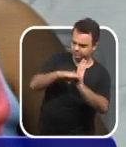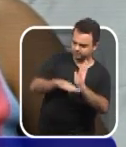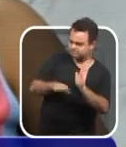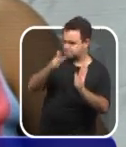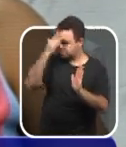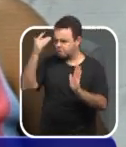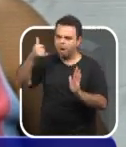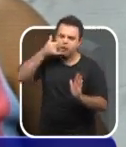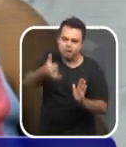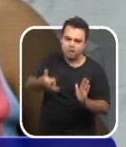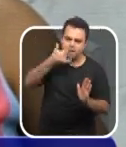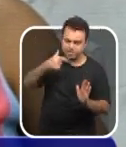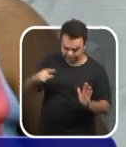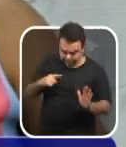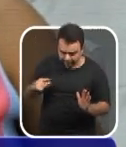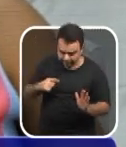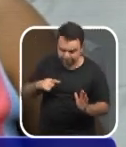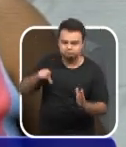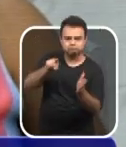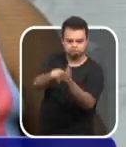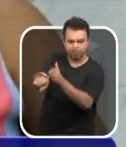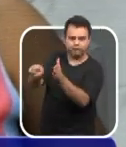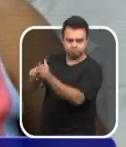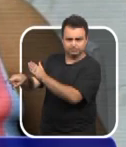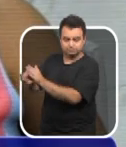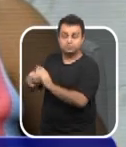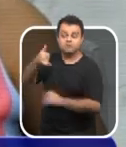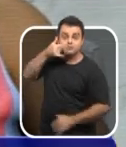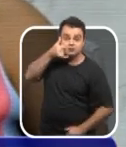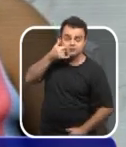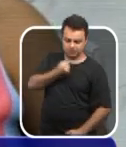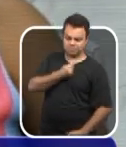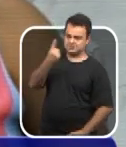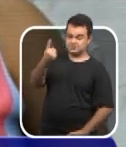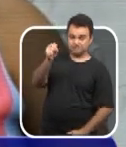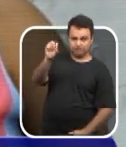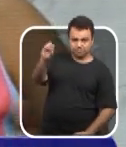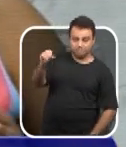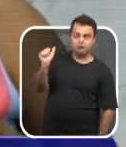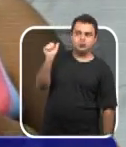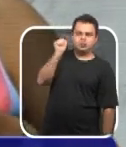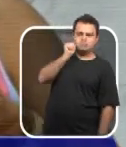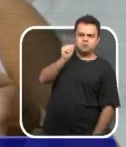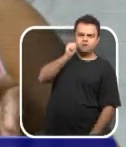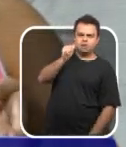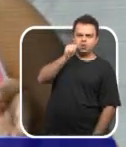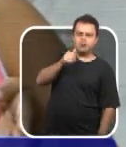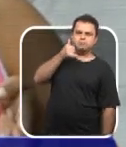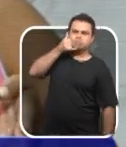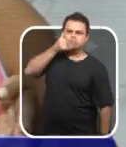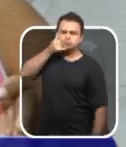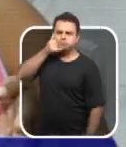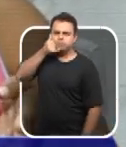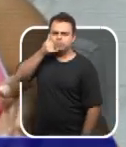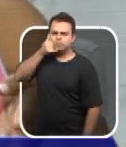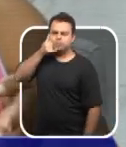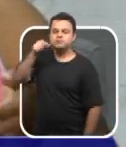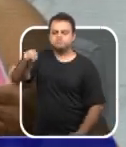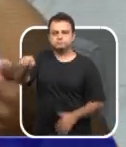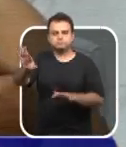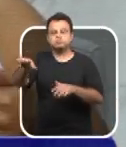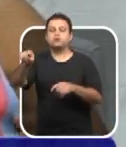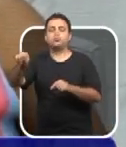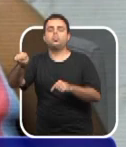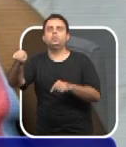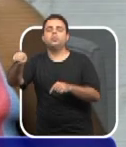enfrentamento à violência na nossa cidade, porque o 180, a mulher liga, ela vai ser direcionada para o seu município. Uhum. Então, eu